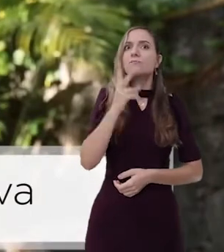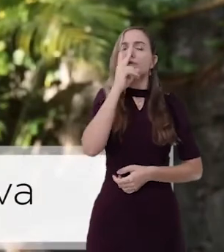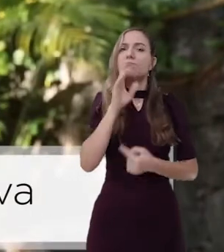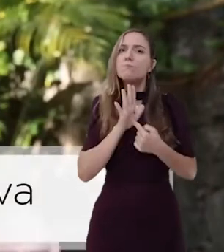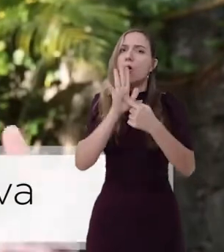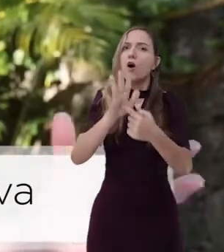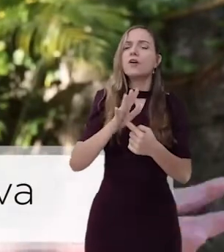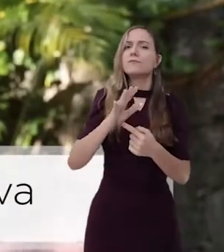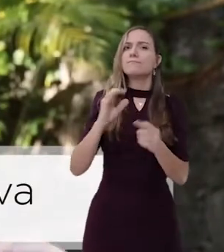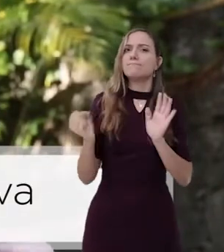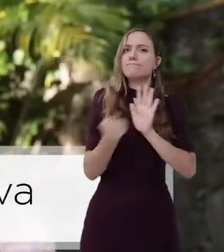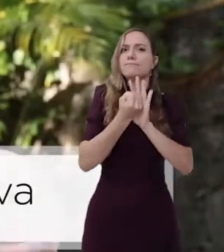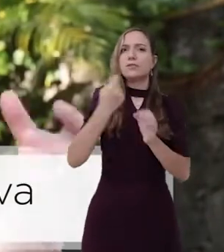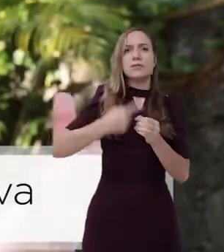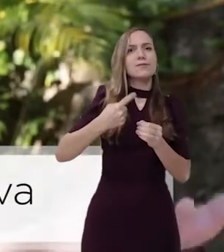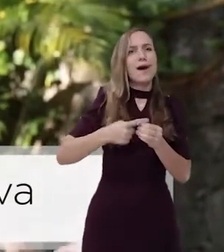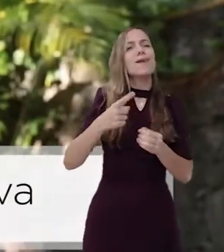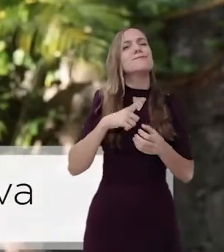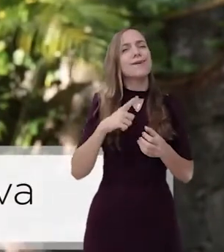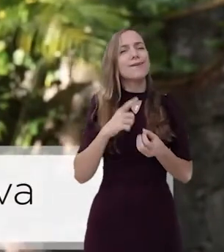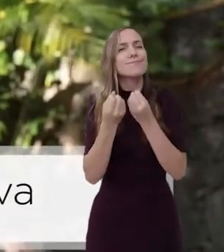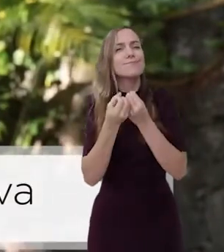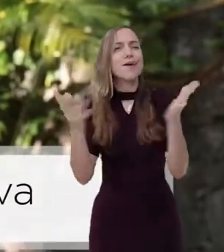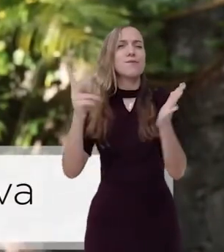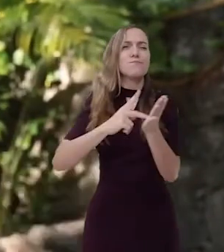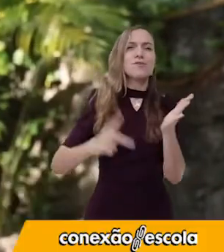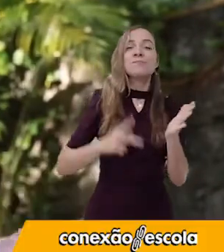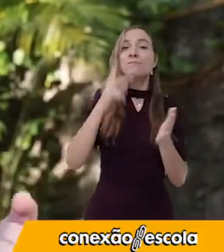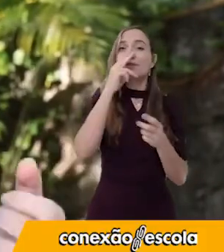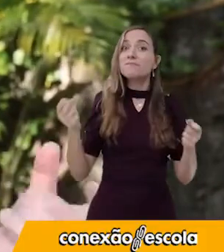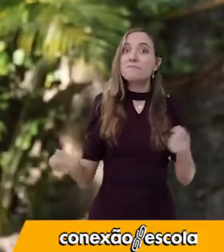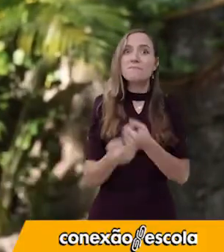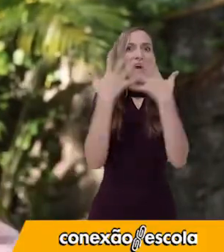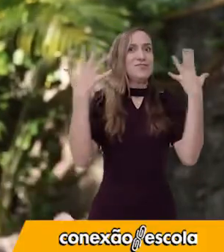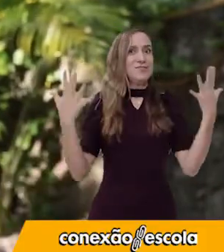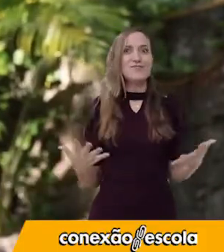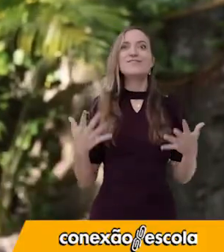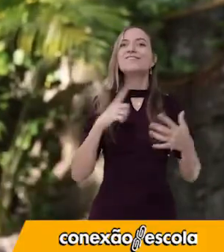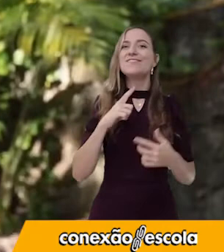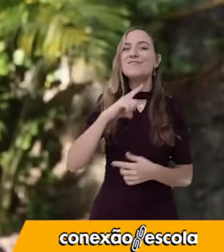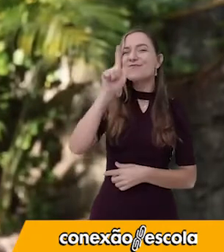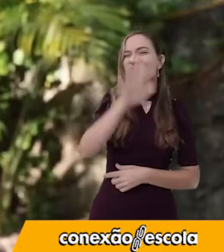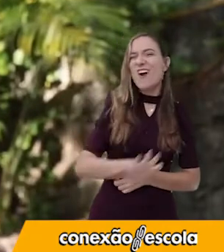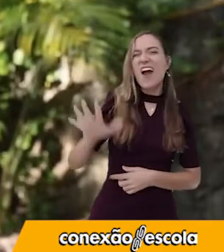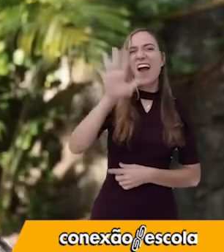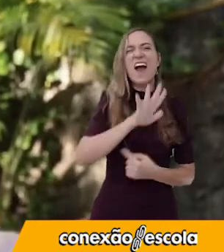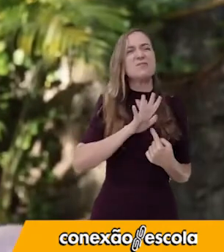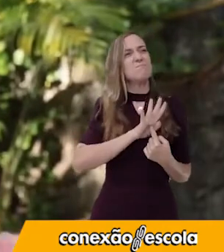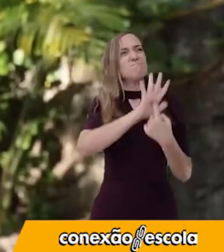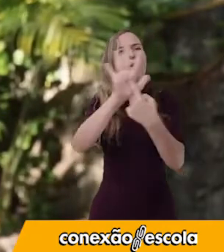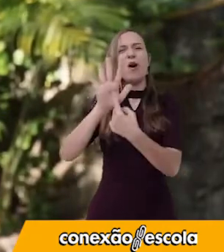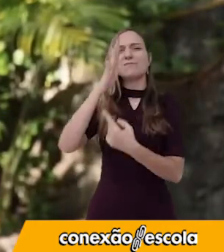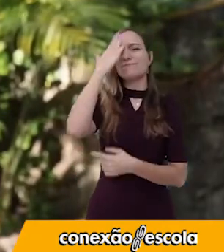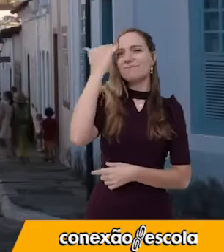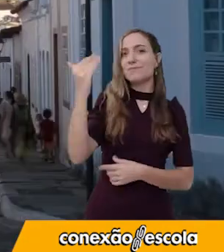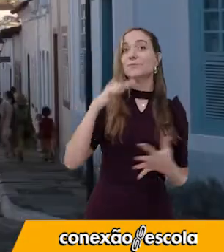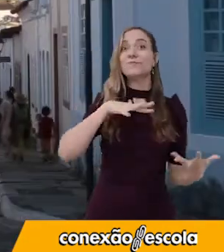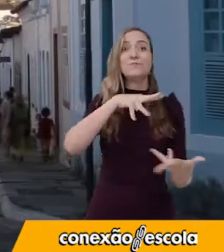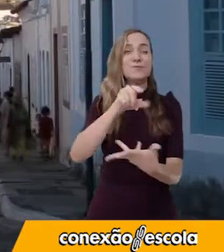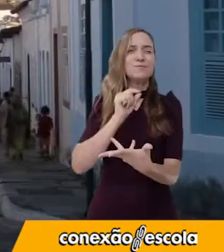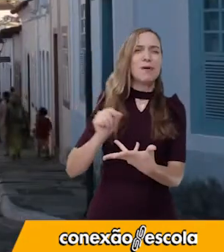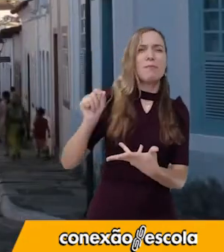toda essa poesia, essa magia que vocês conhecem. Projetou Goiás para o